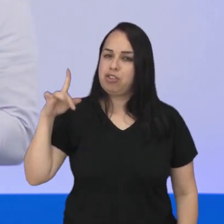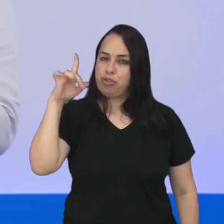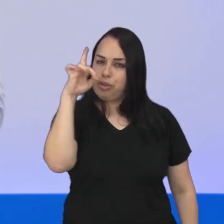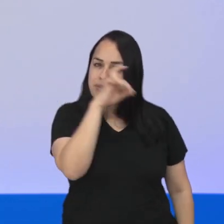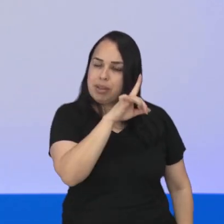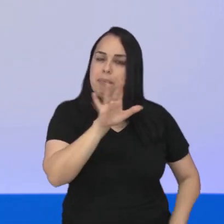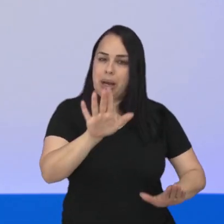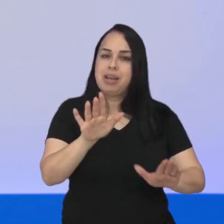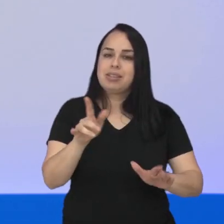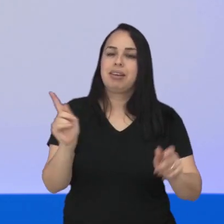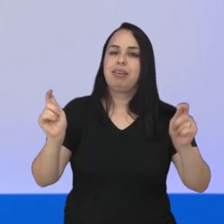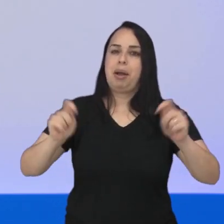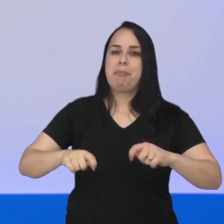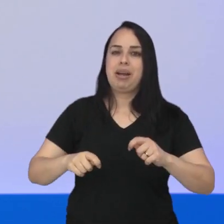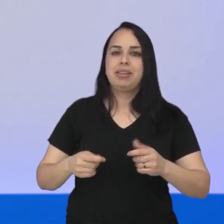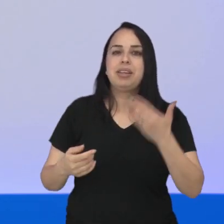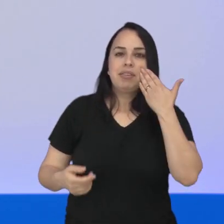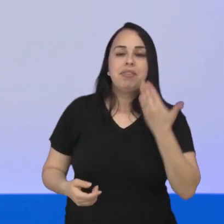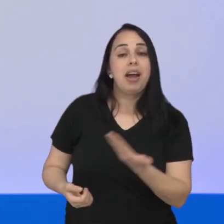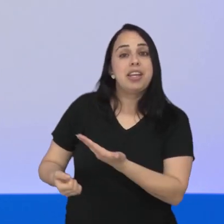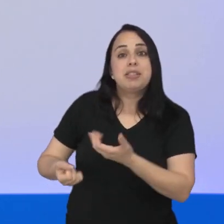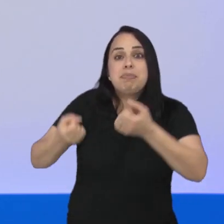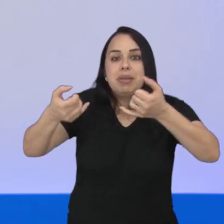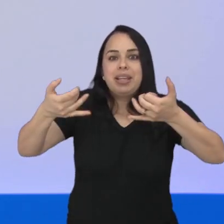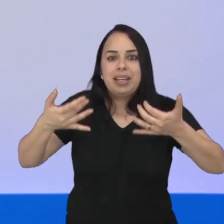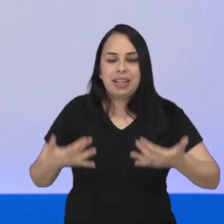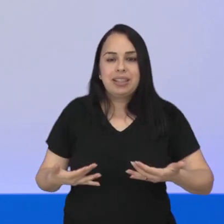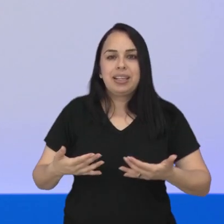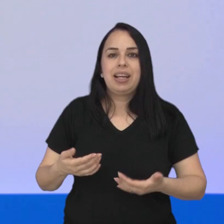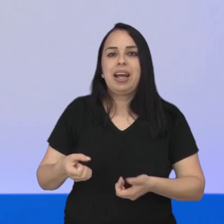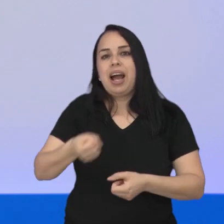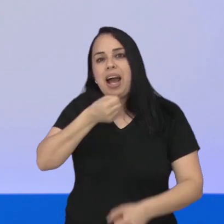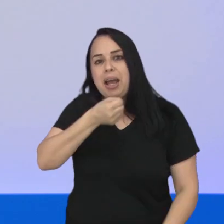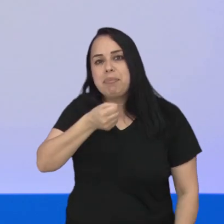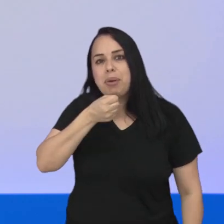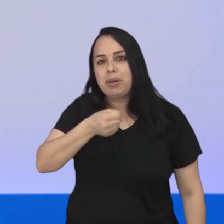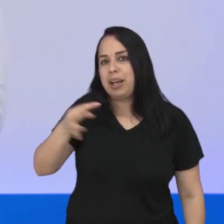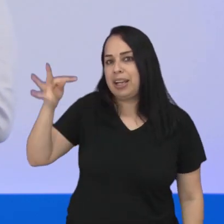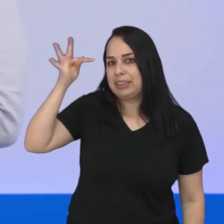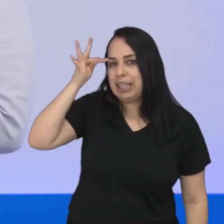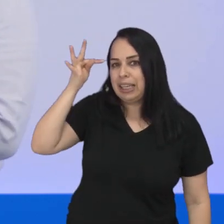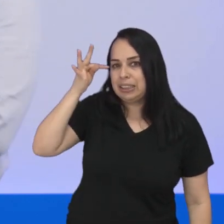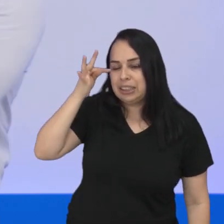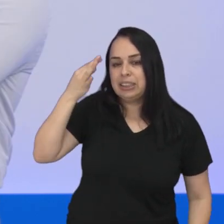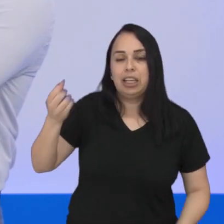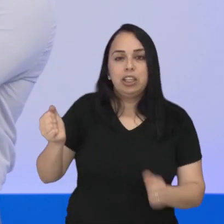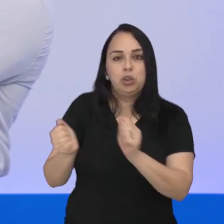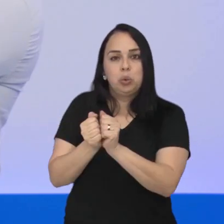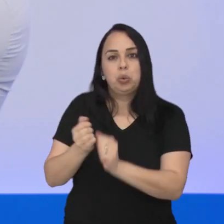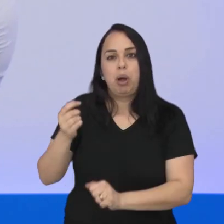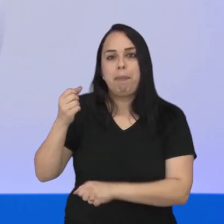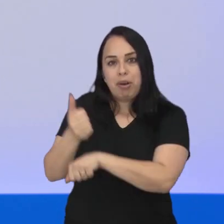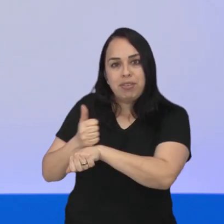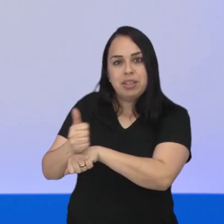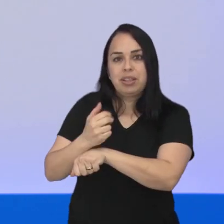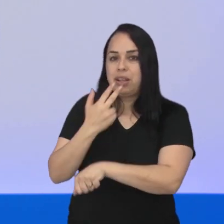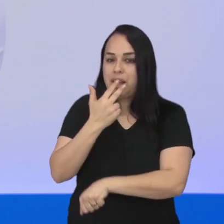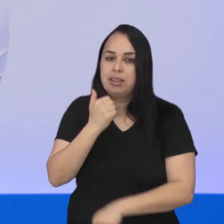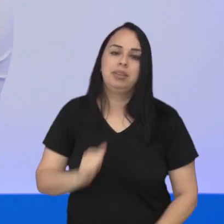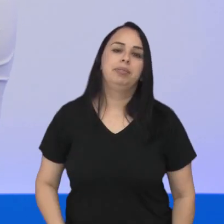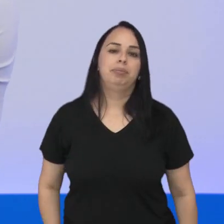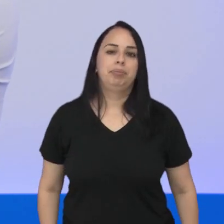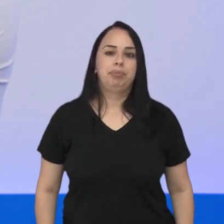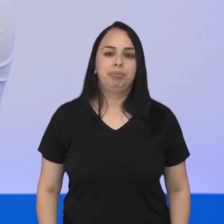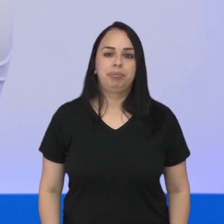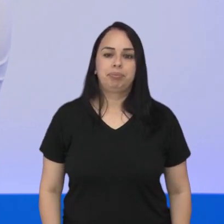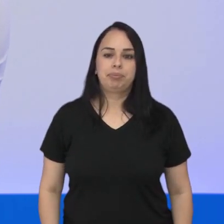tarefa difícil, mas tem como, viu? Quem vai passar para a gente essas dicas é a repórter Tati Vilela, que está com uma nutricionista, não é isso,